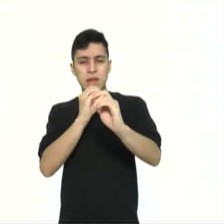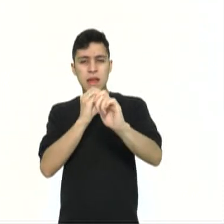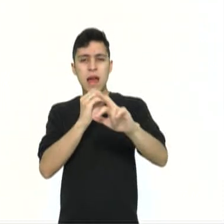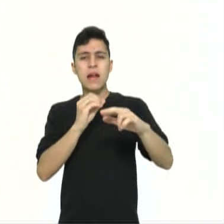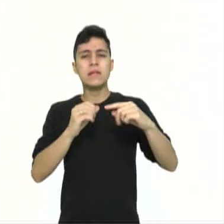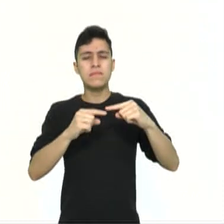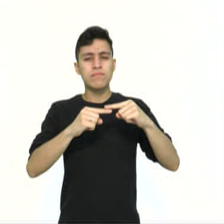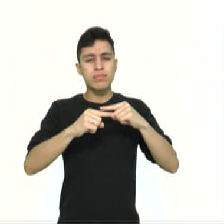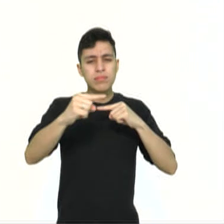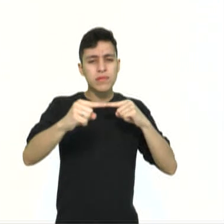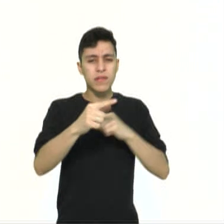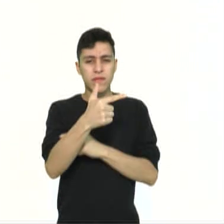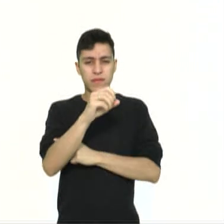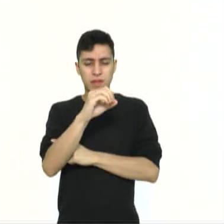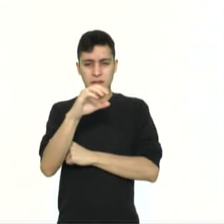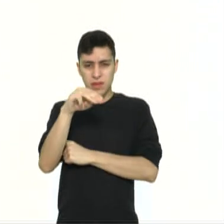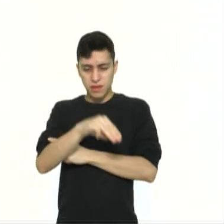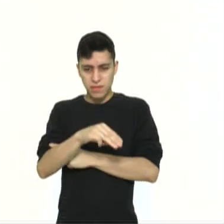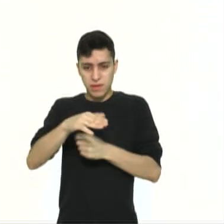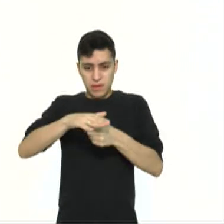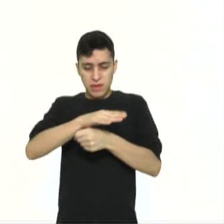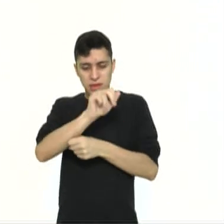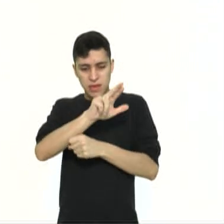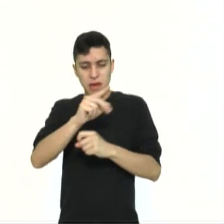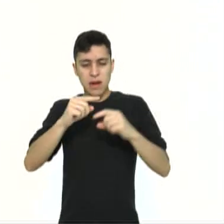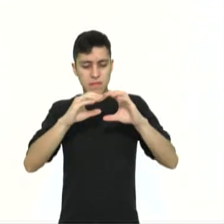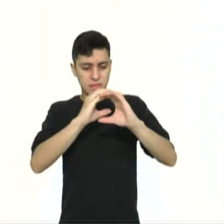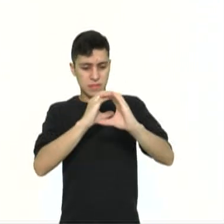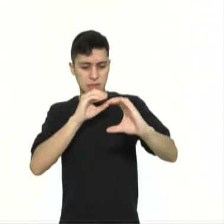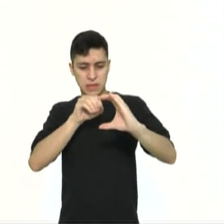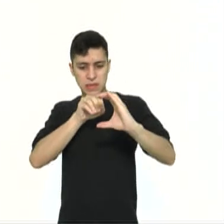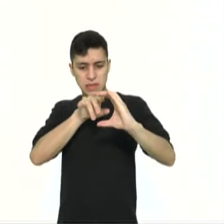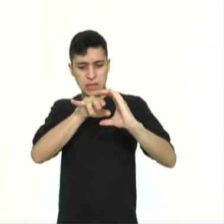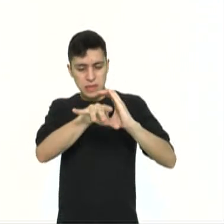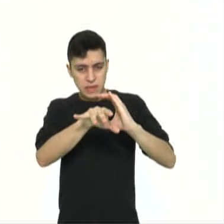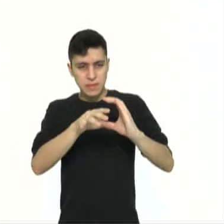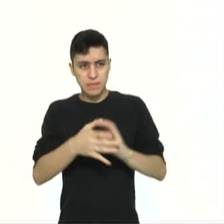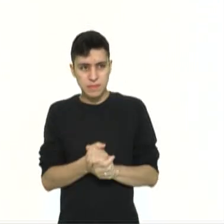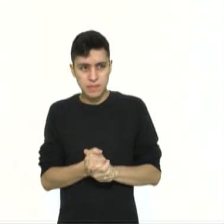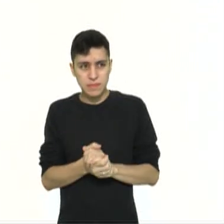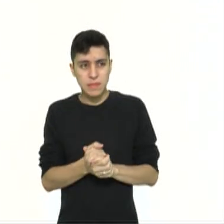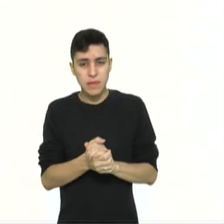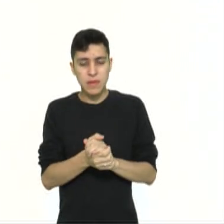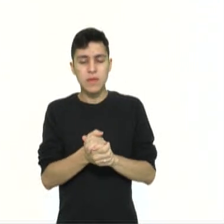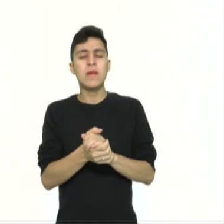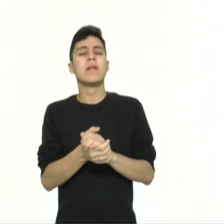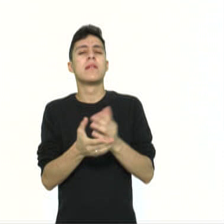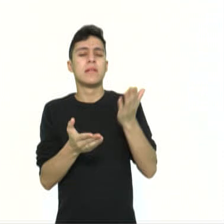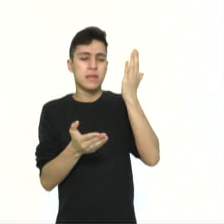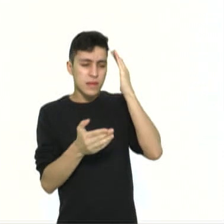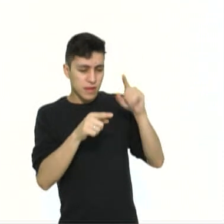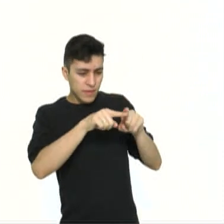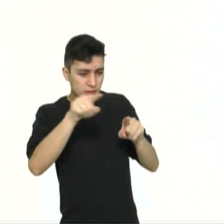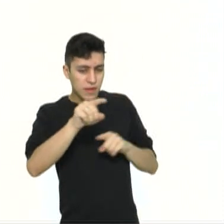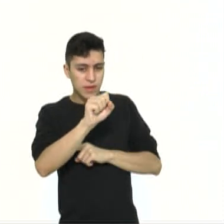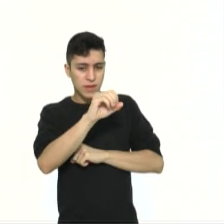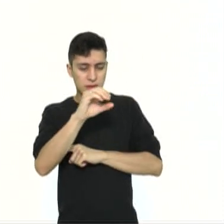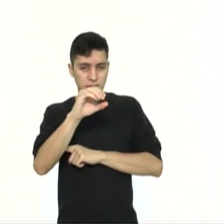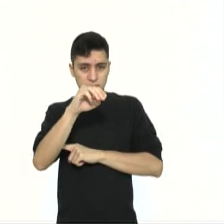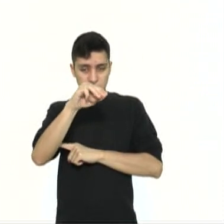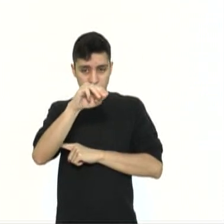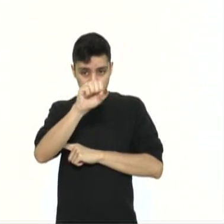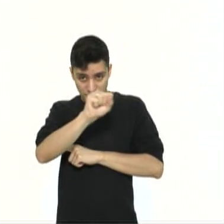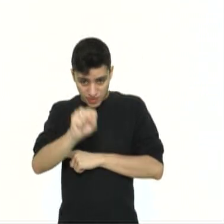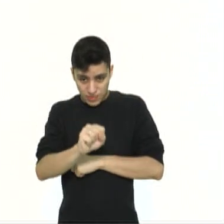20 centímetros de espaço preenchido com ar e, no fundo, com água. Sabendo que a velocidade da onda é de 80 metros por